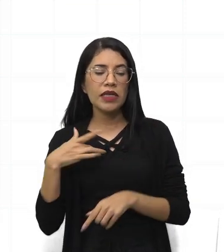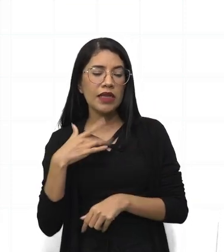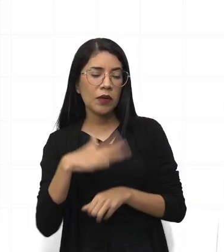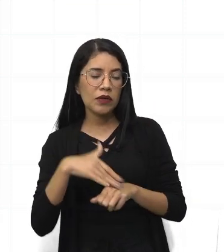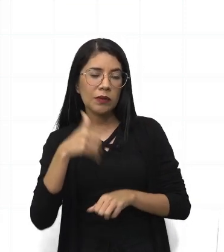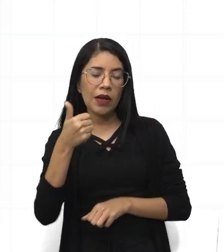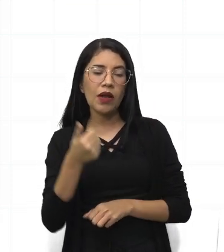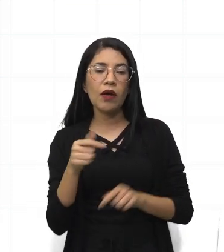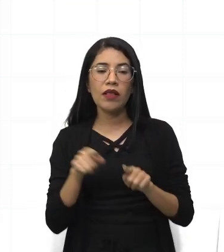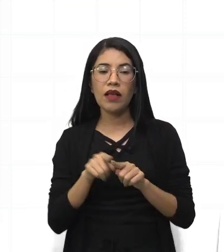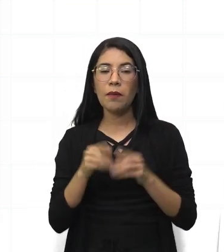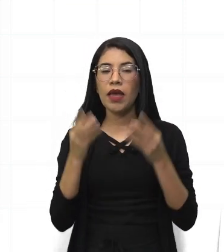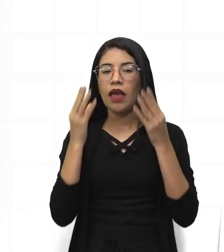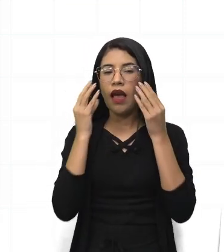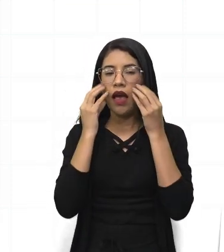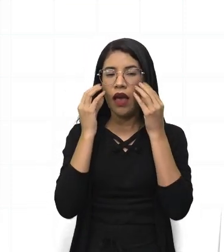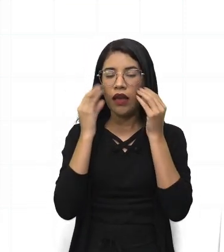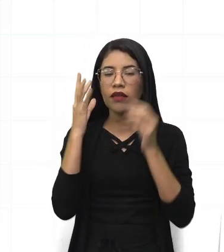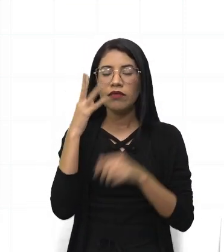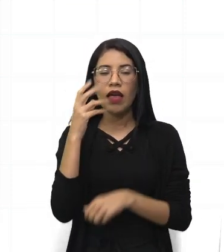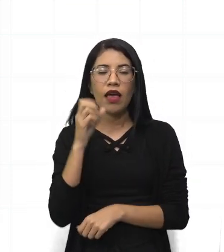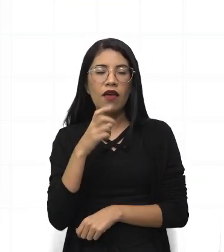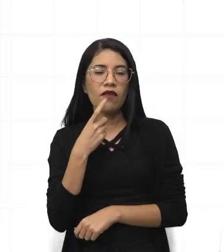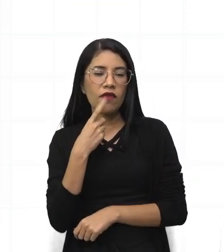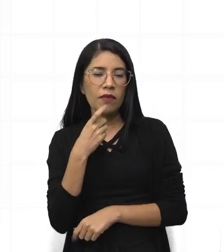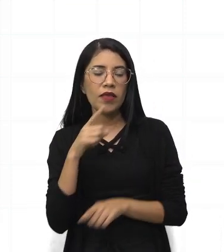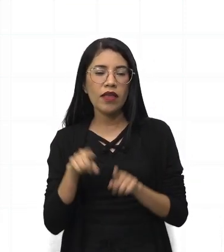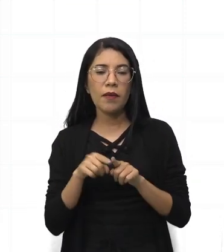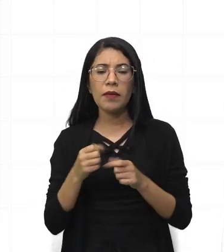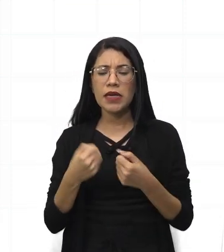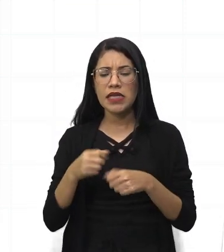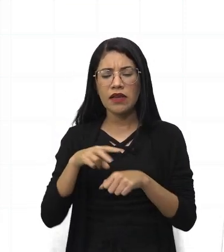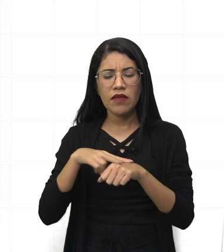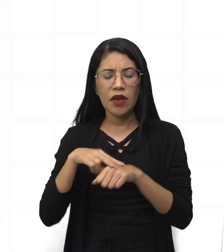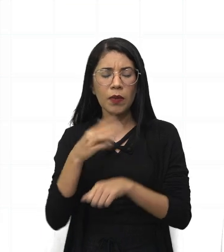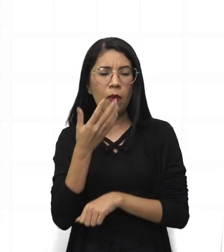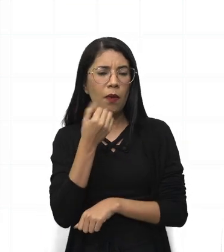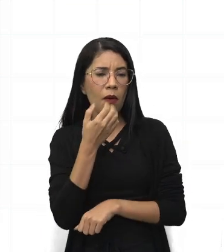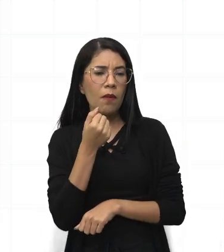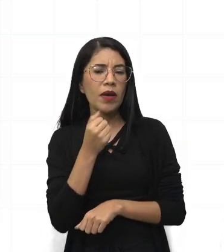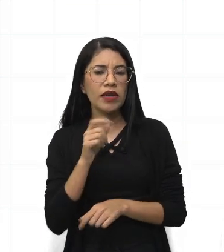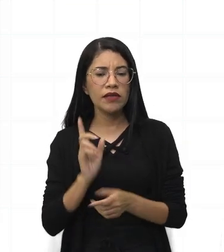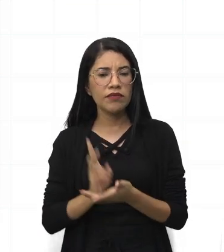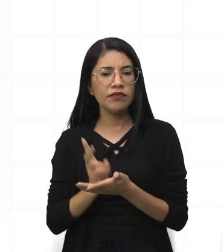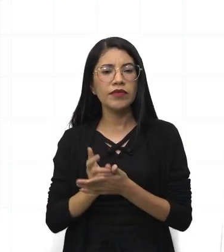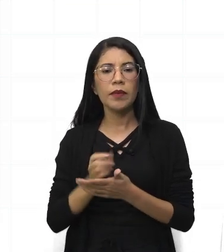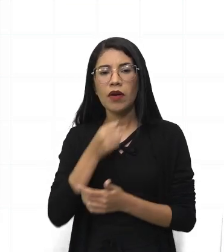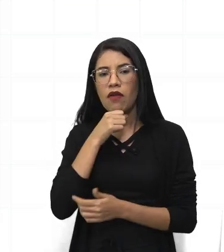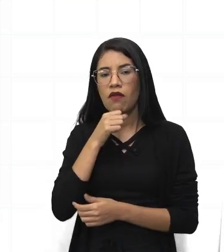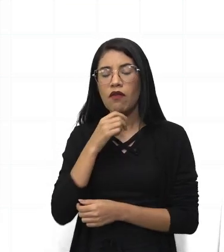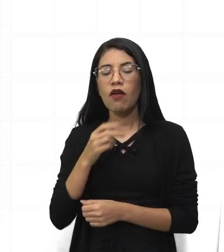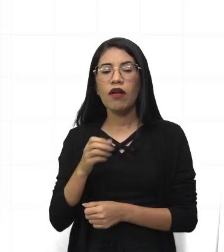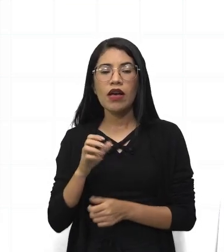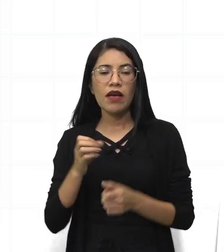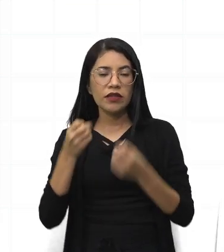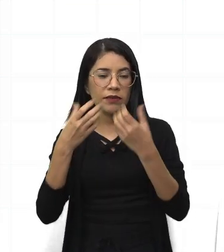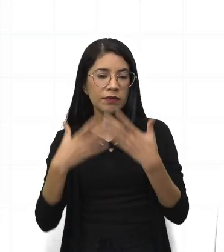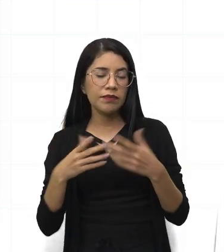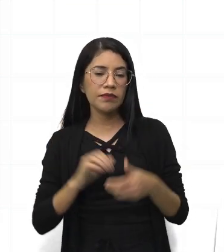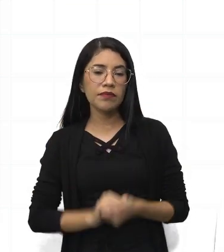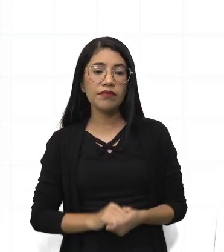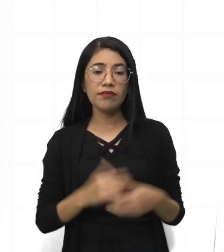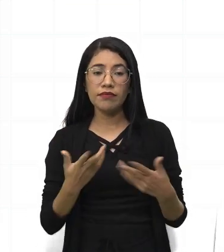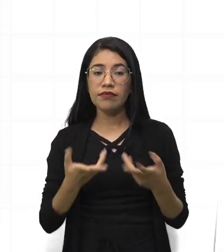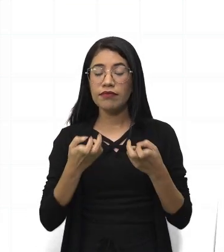ficar corado, como dizia minha avó, né? Menina, come verdura, come legumes, essas coisas que vai ficar corado. E olha só ali a folha do